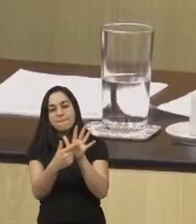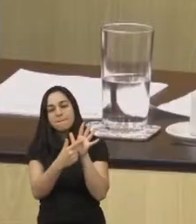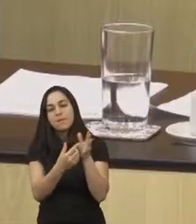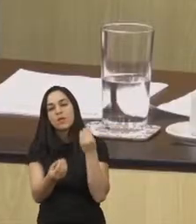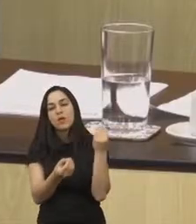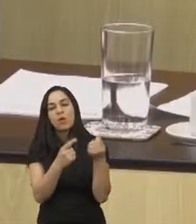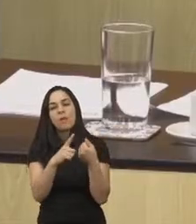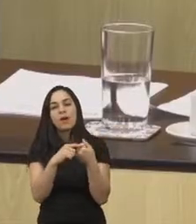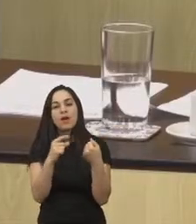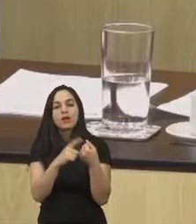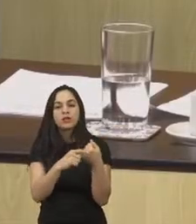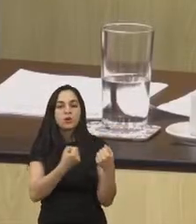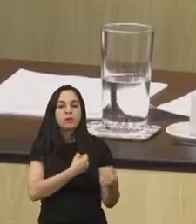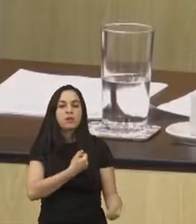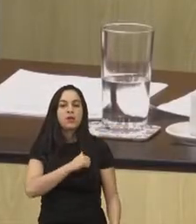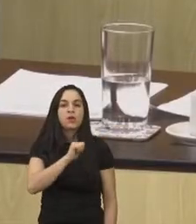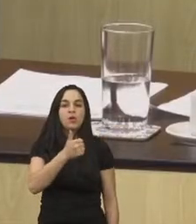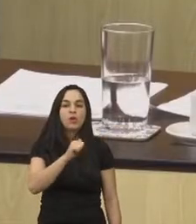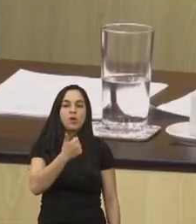artigo 11 do Decreto